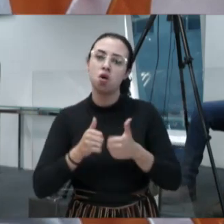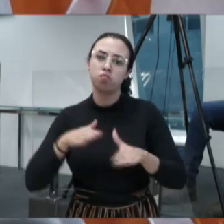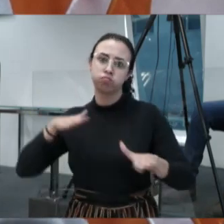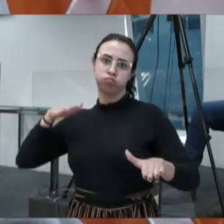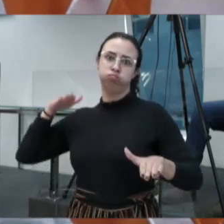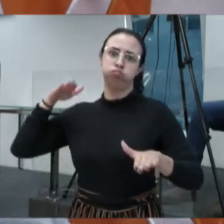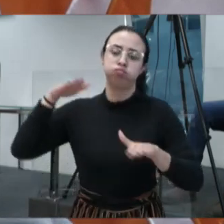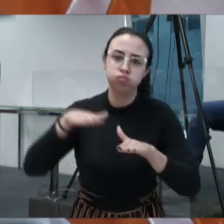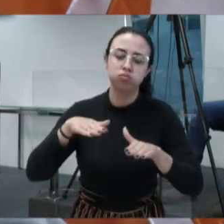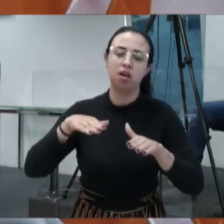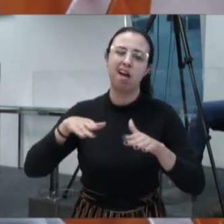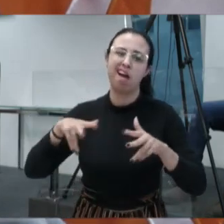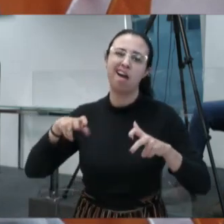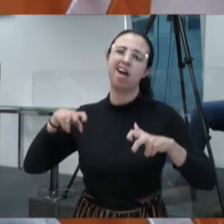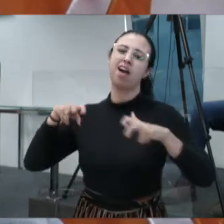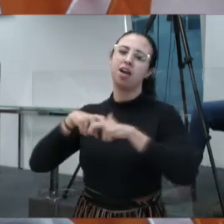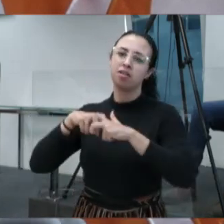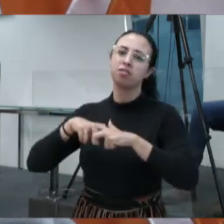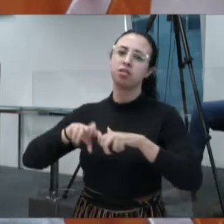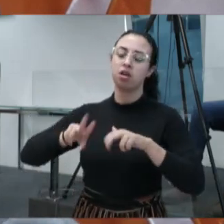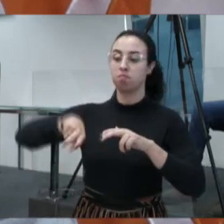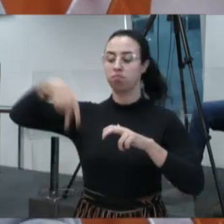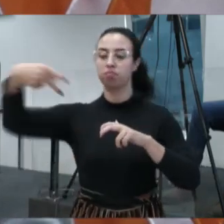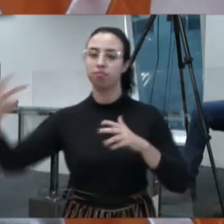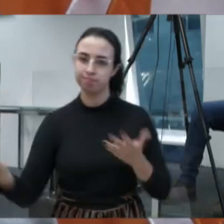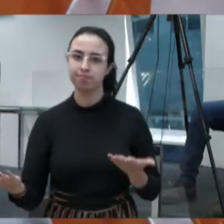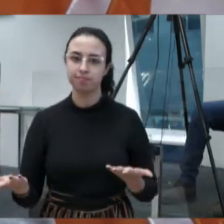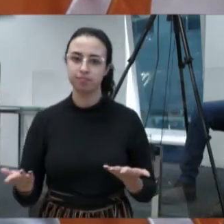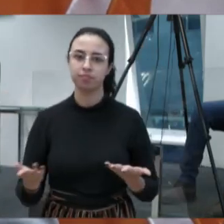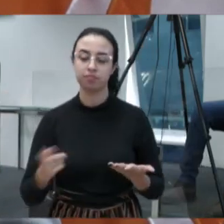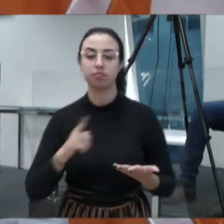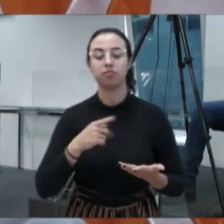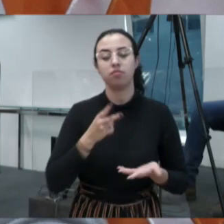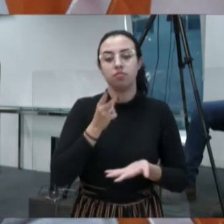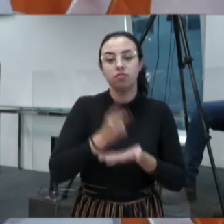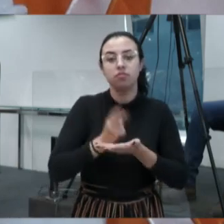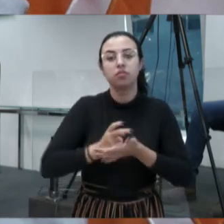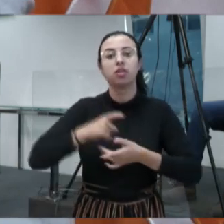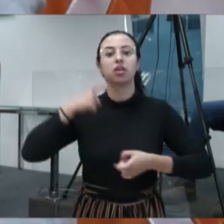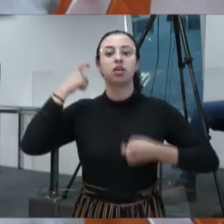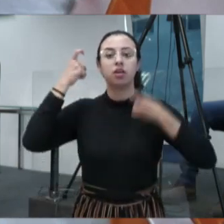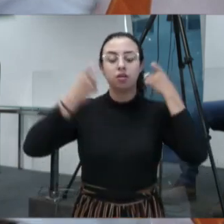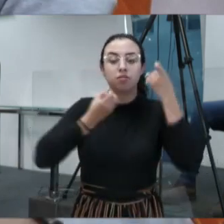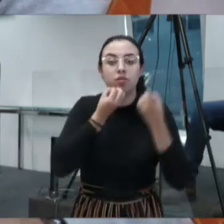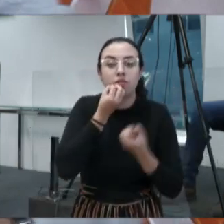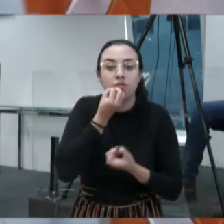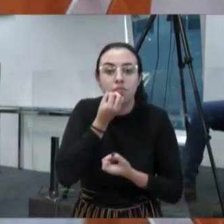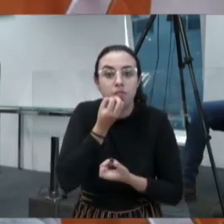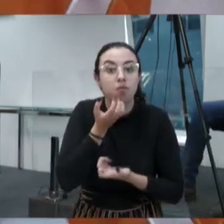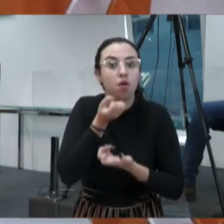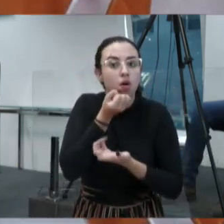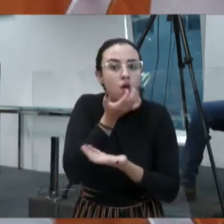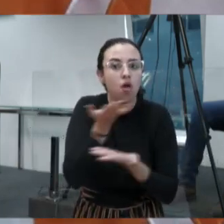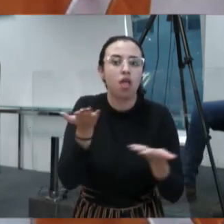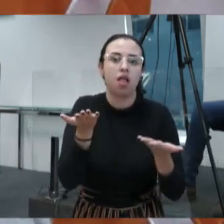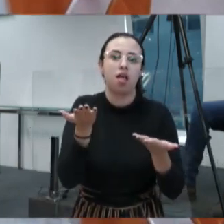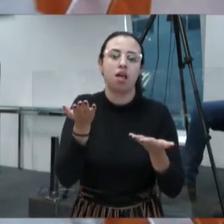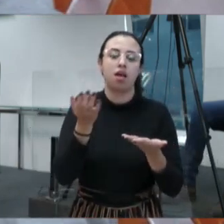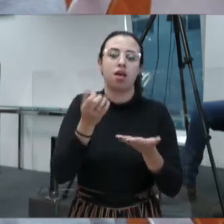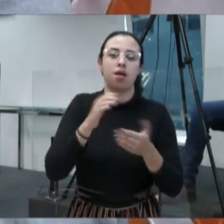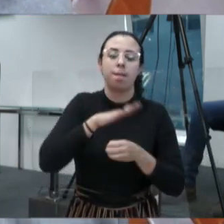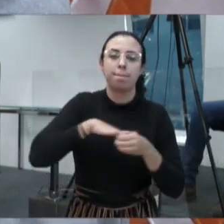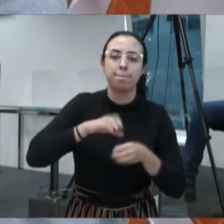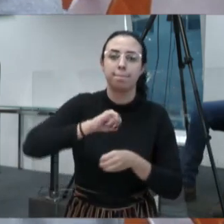onde colidiu com o motoqueiro e mandou ele longe. Então, a gente sempre tem essa preocupação, onde essa boa notícia aí no bairro São José e